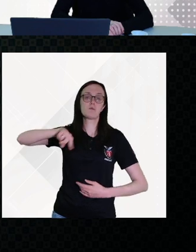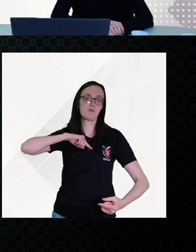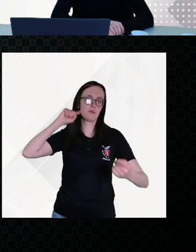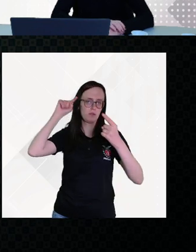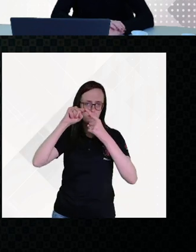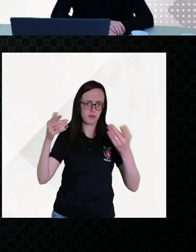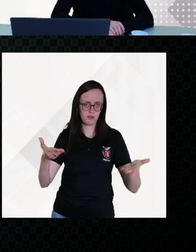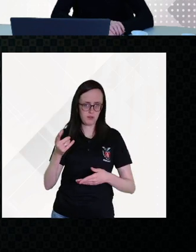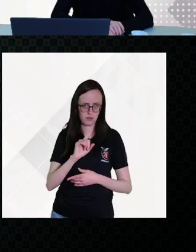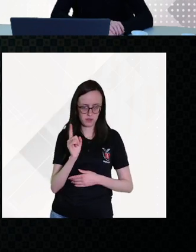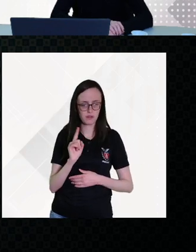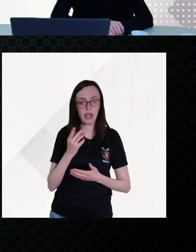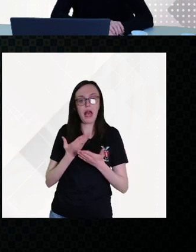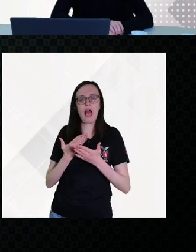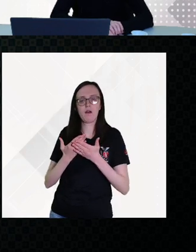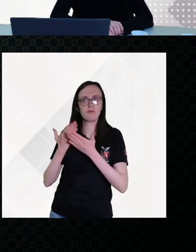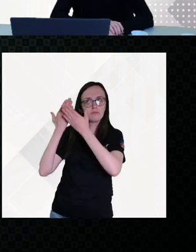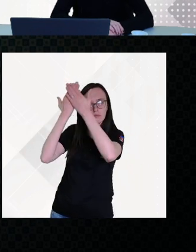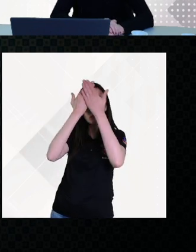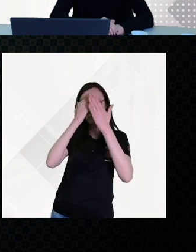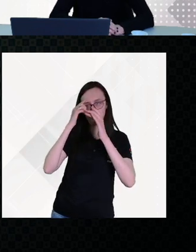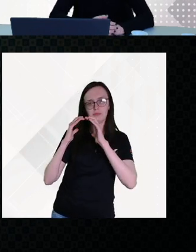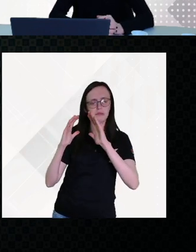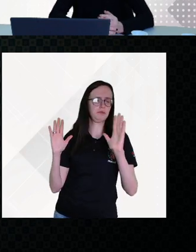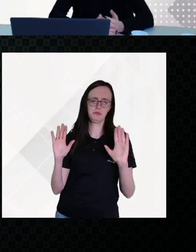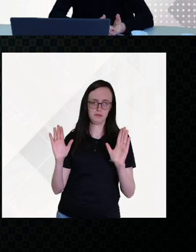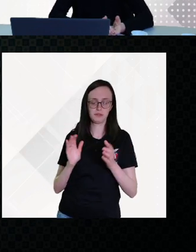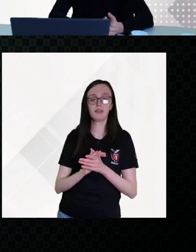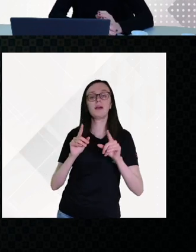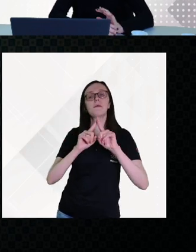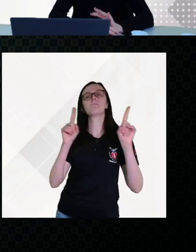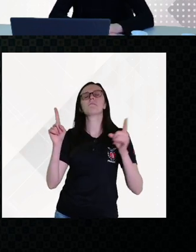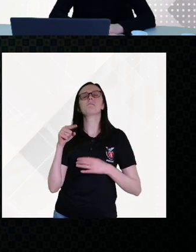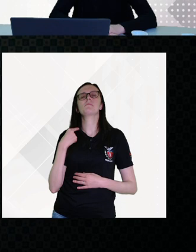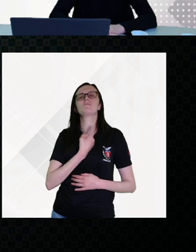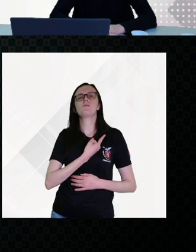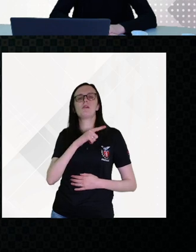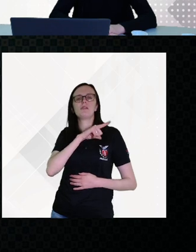objetivo aqui, uma aula de neurologia, né? Então, a gente tem um índice aí